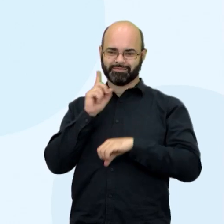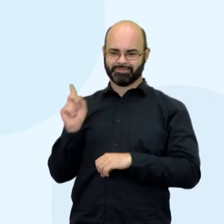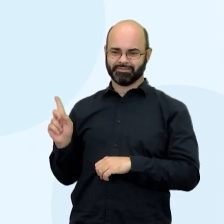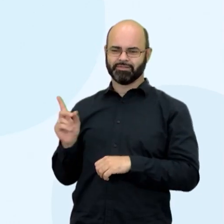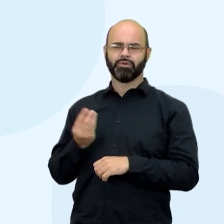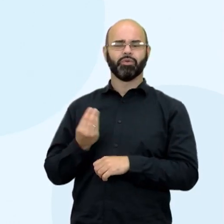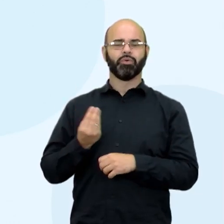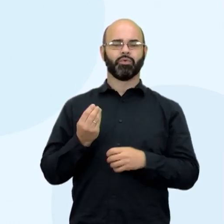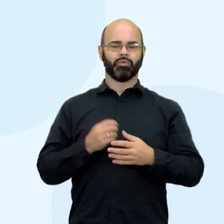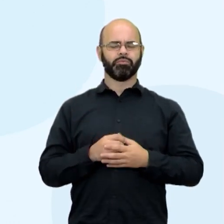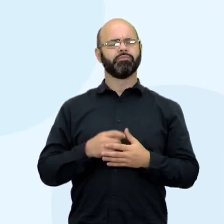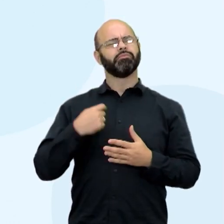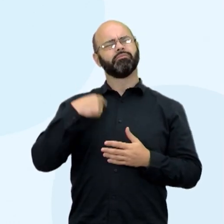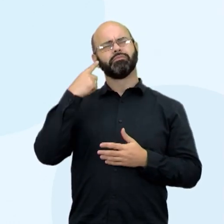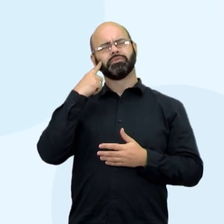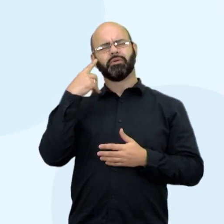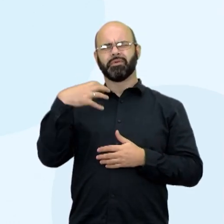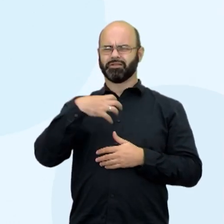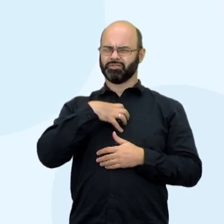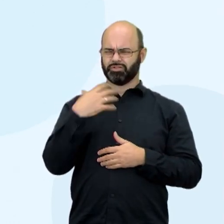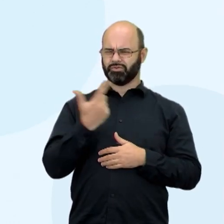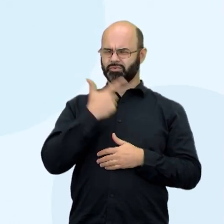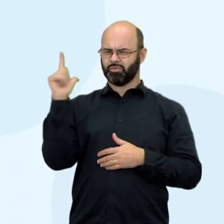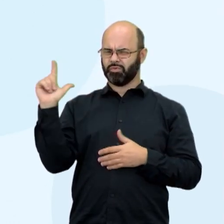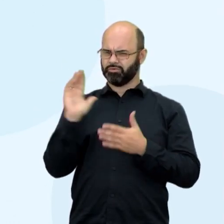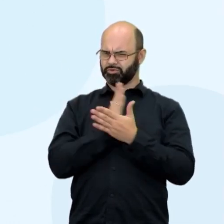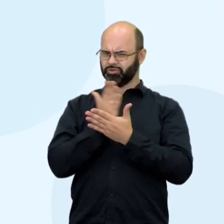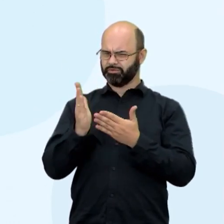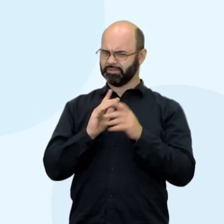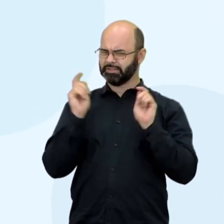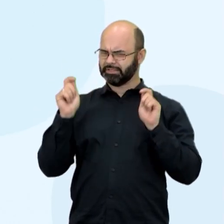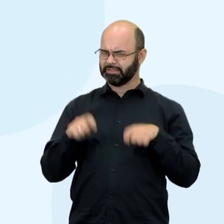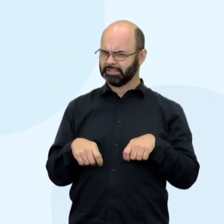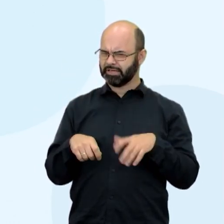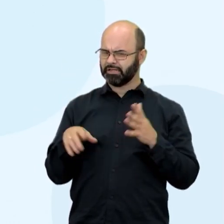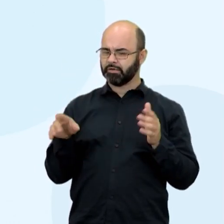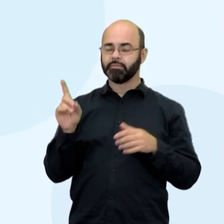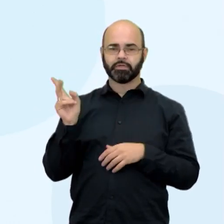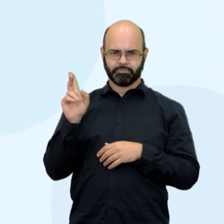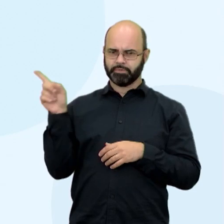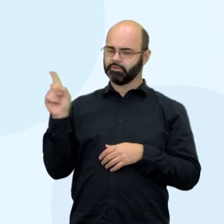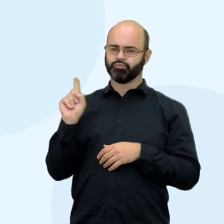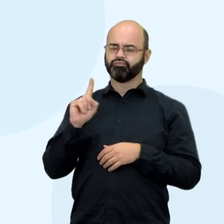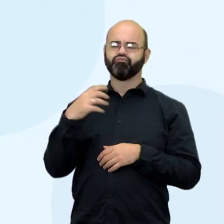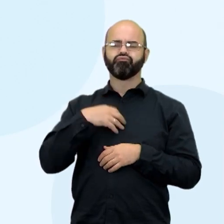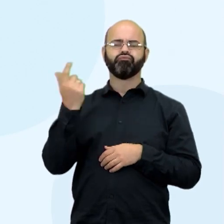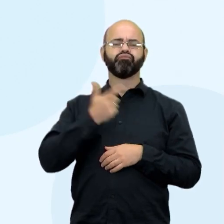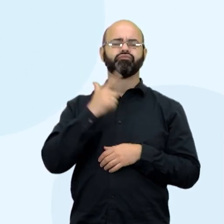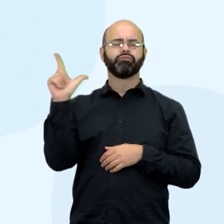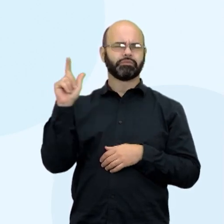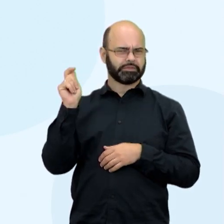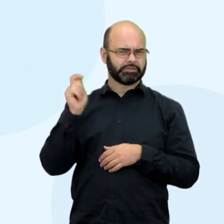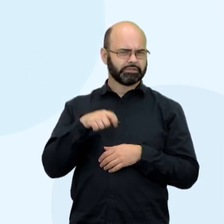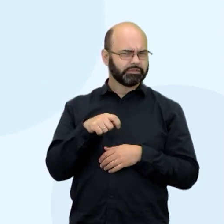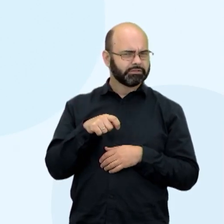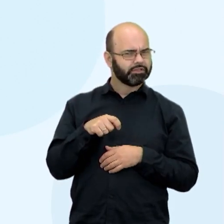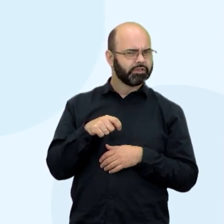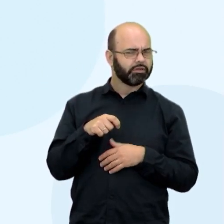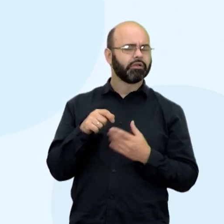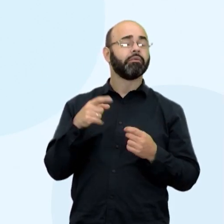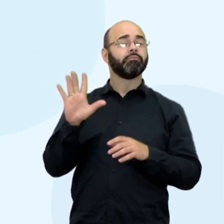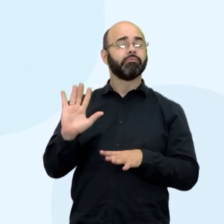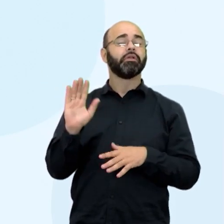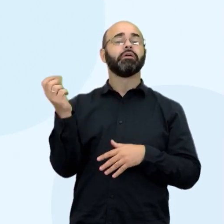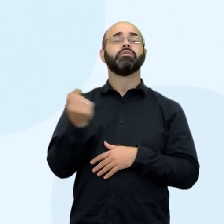outra forma de dividir esse bolo, presta atenção, sem ser em 15 partes, e dar para a vizinha a